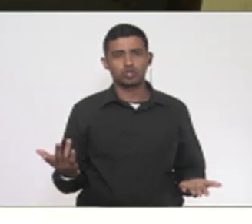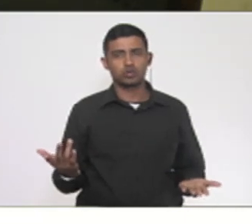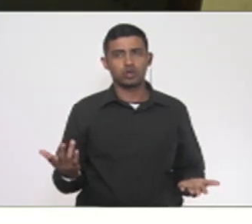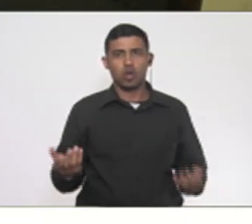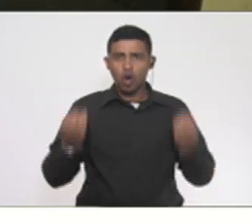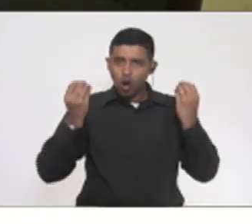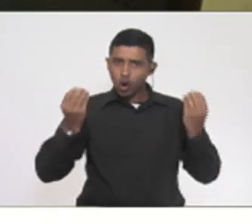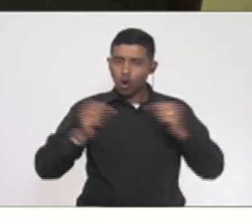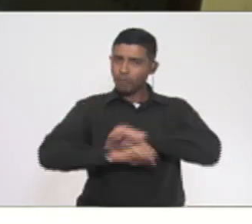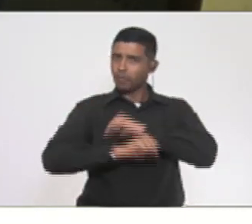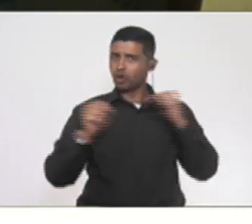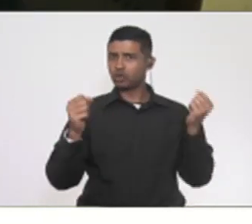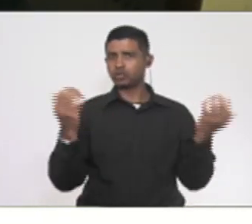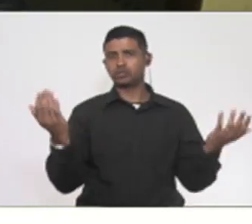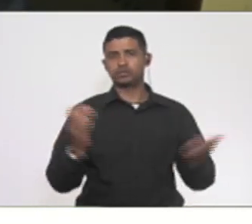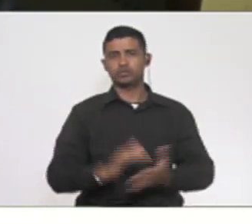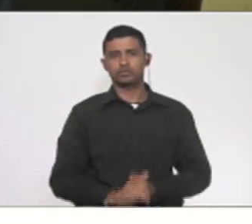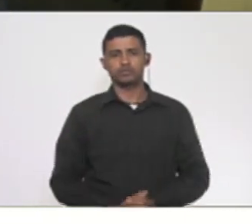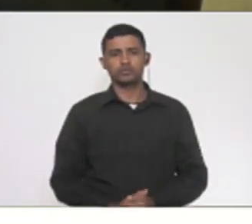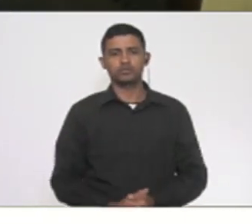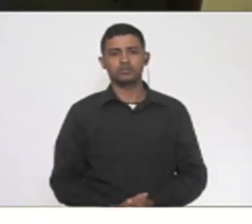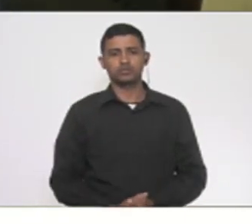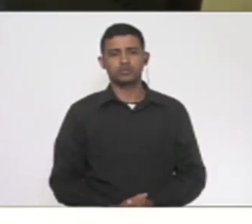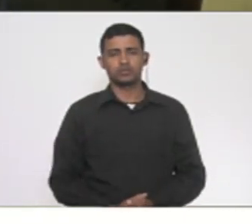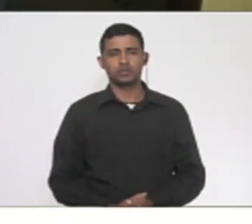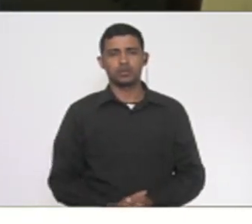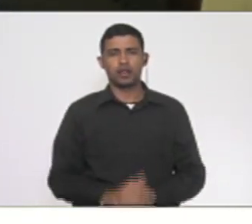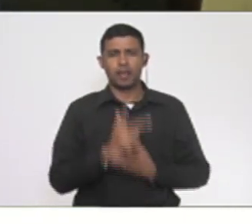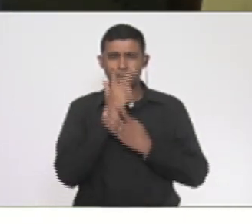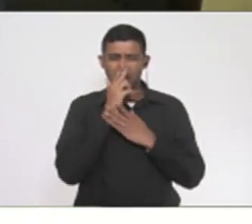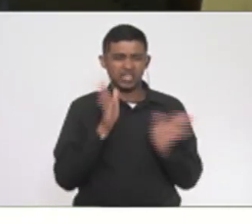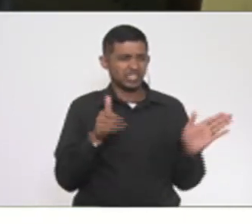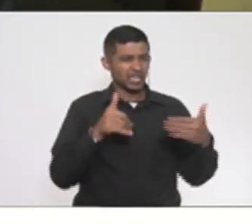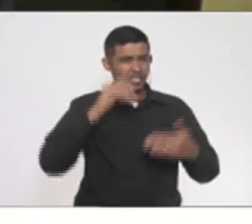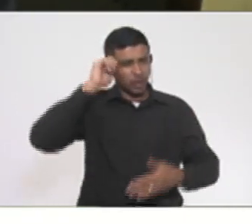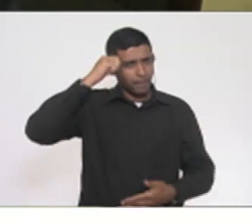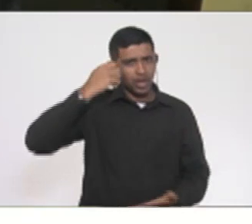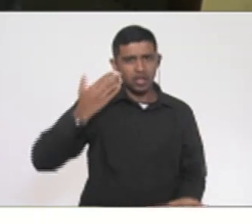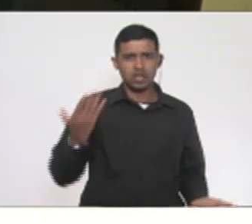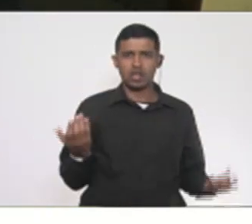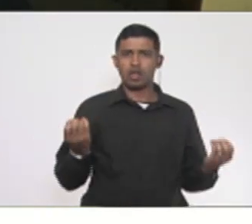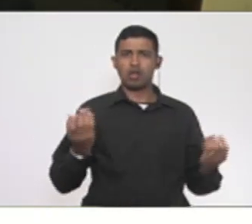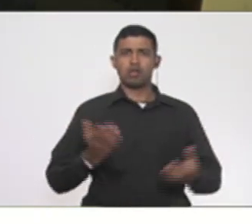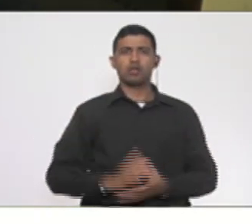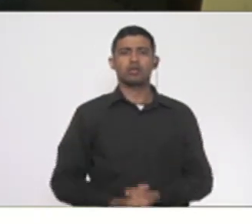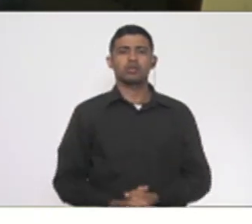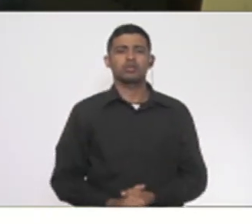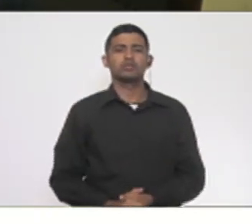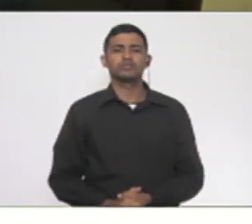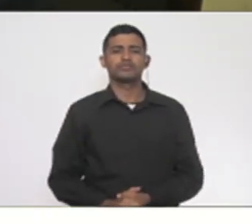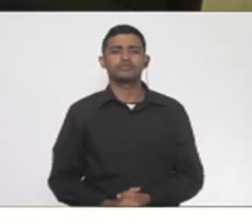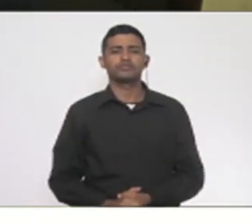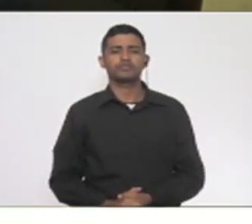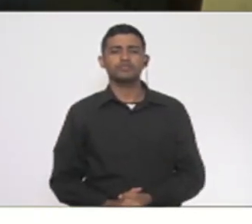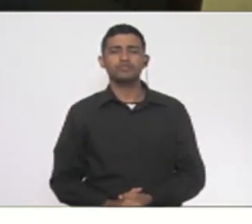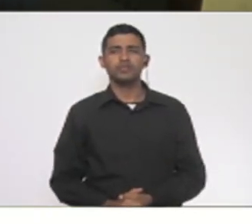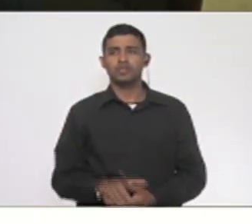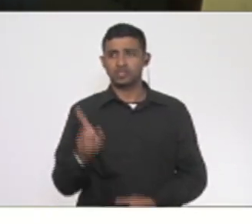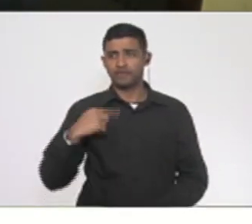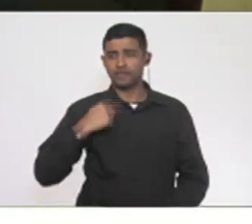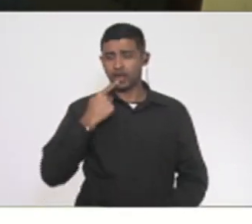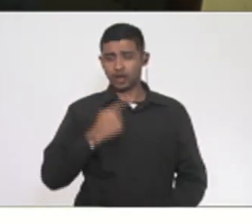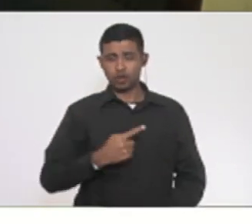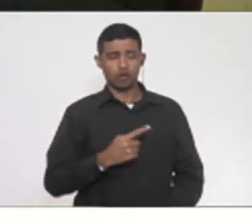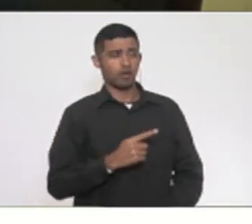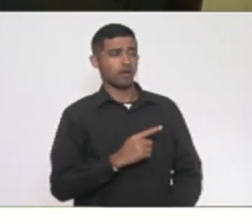nenhum isso ser uma caixa preta, né? Porque, é igual o senhor colocar que a Petrobras,